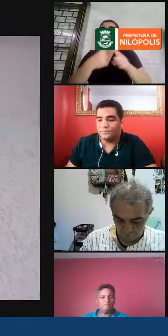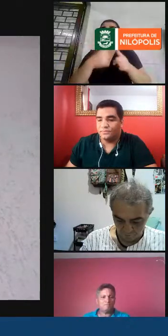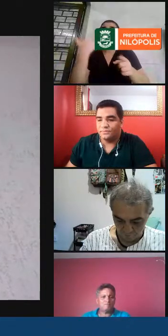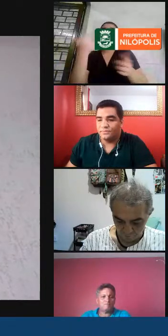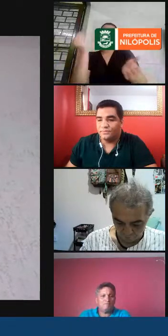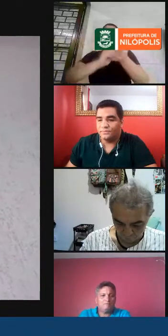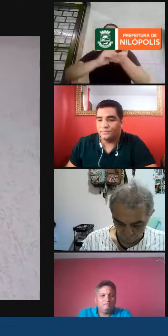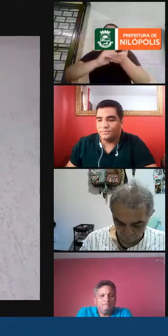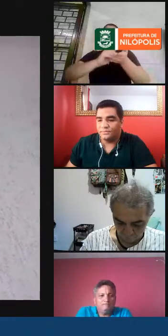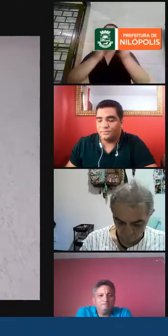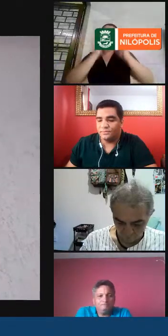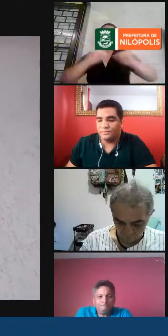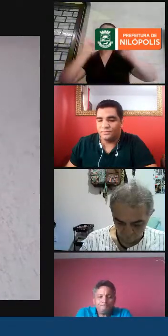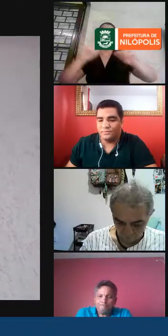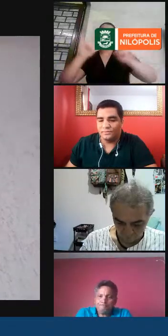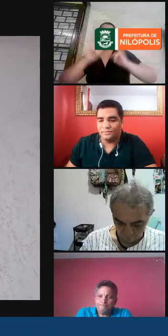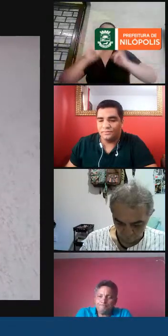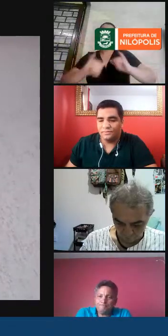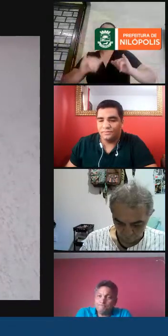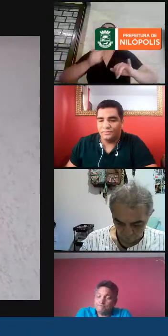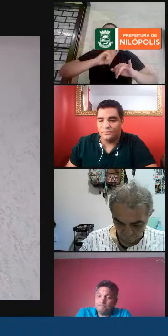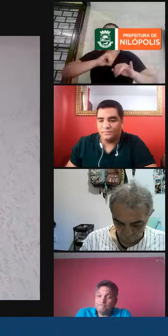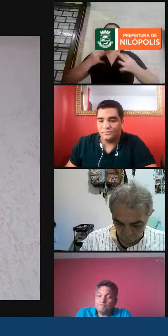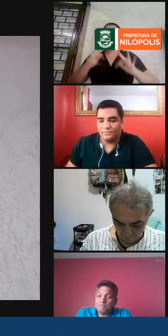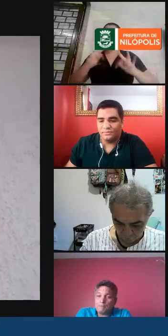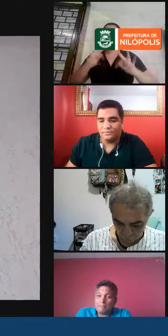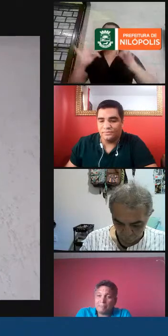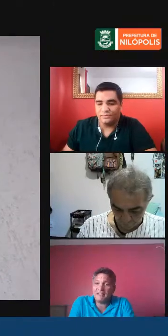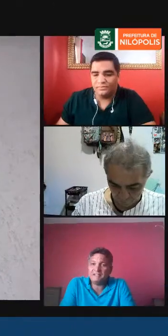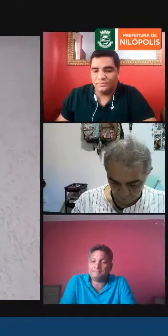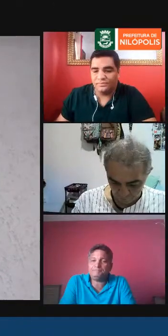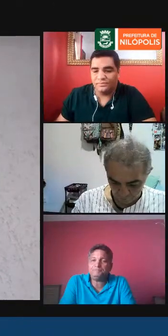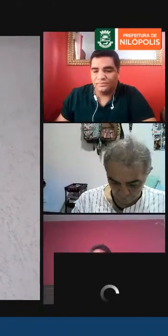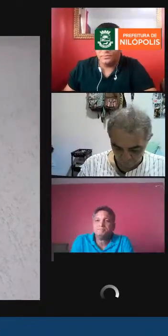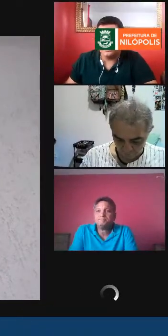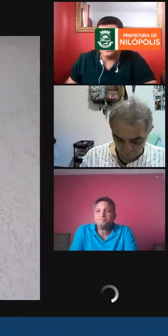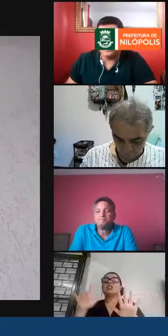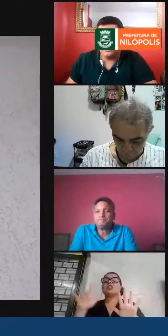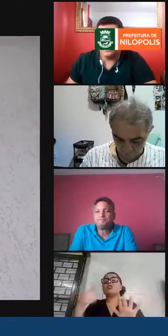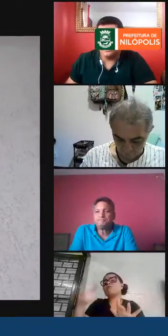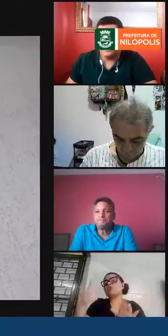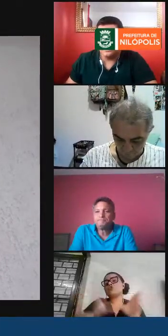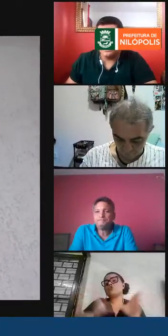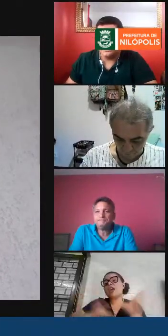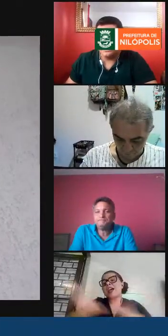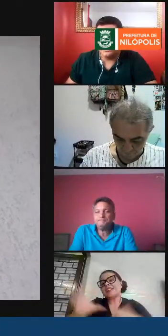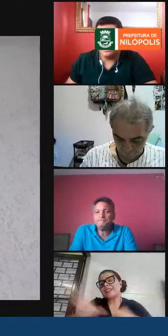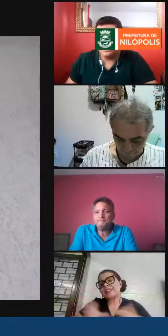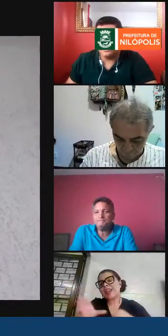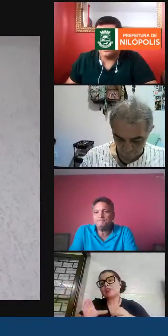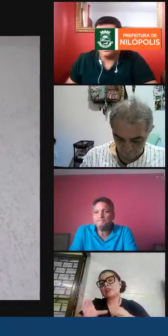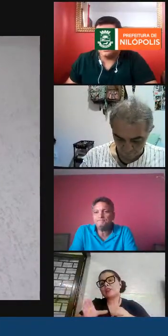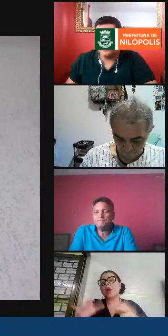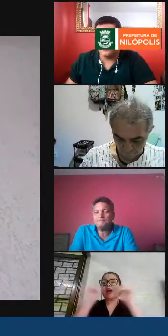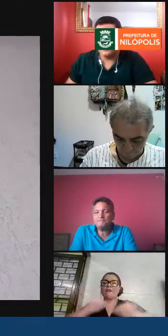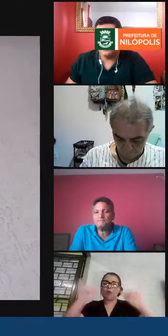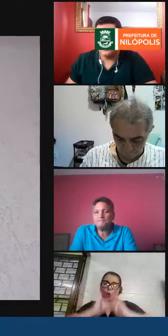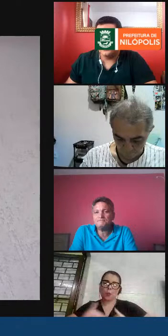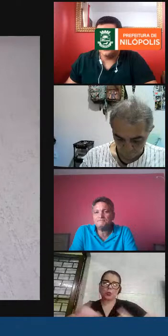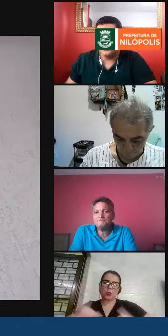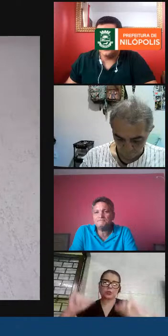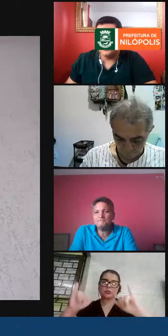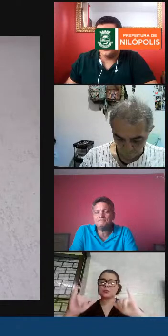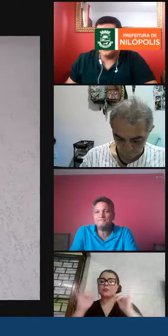apesar de toda tecnologia, eles não tinham esse acesso da informação, de curso A,